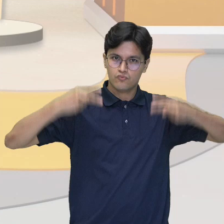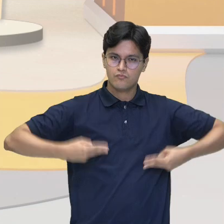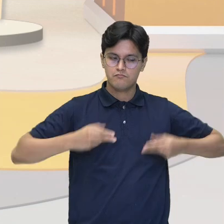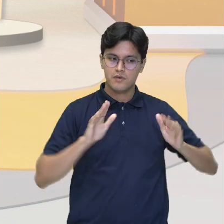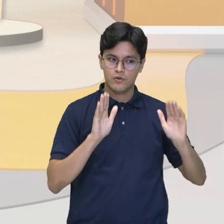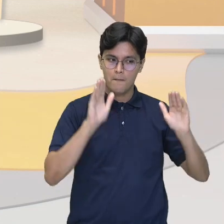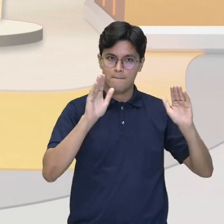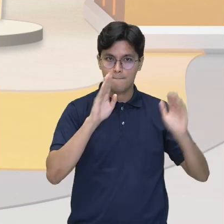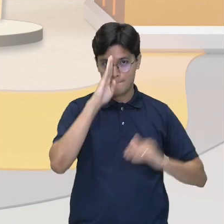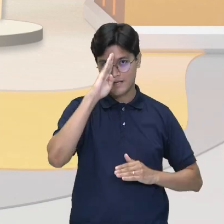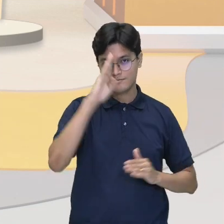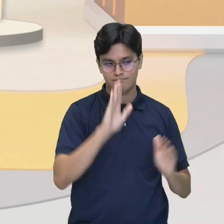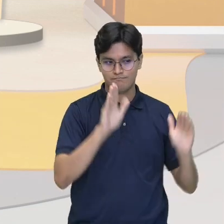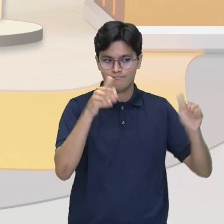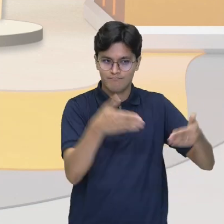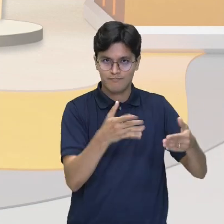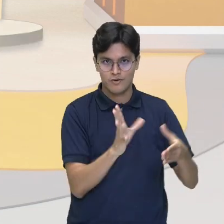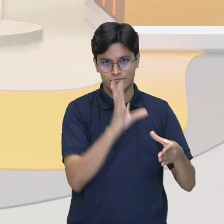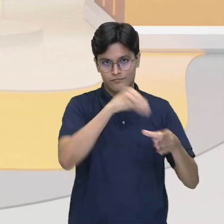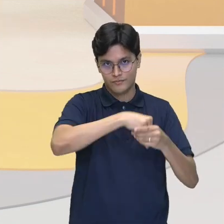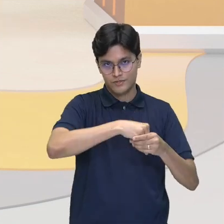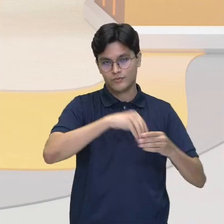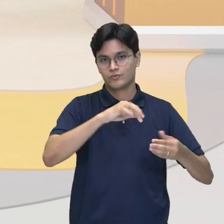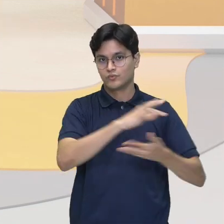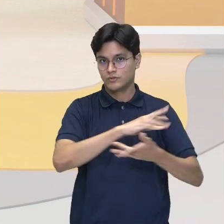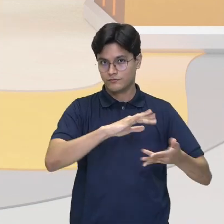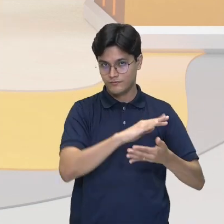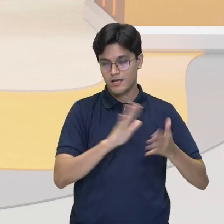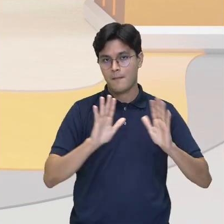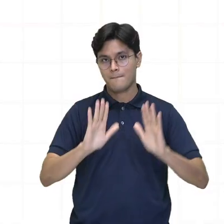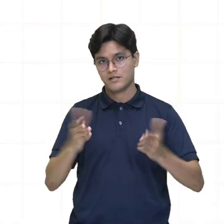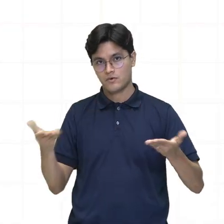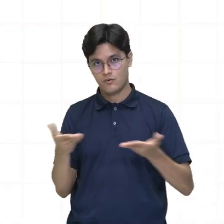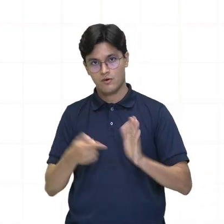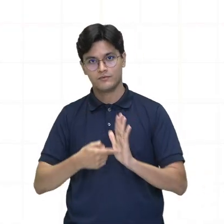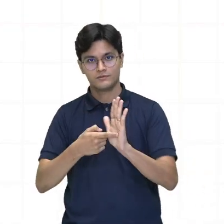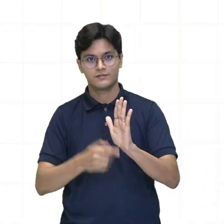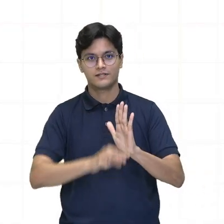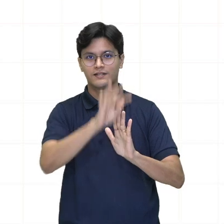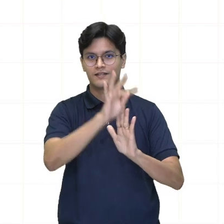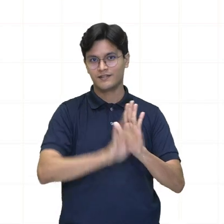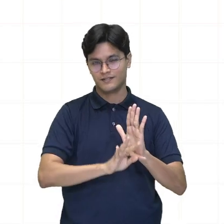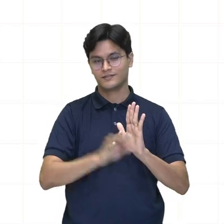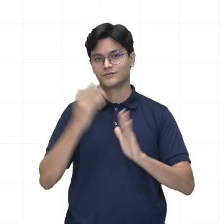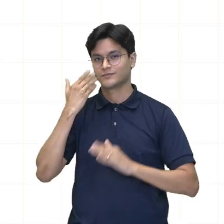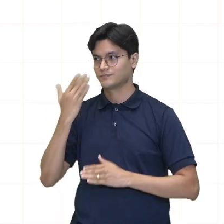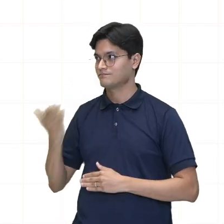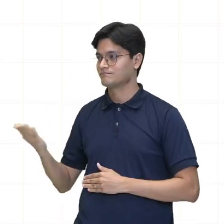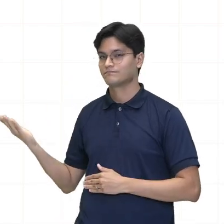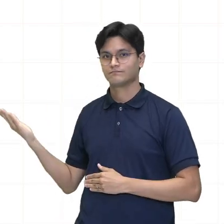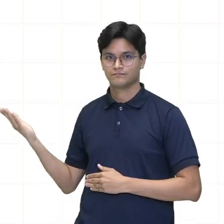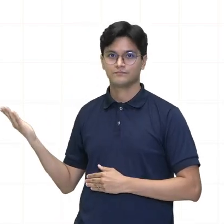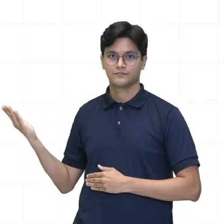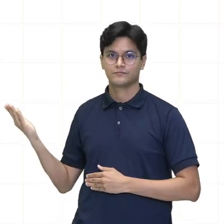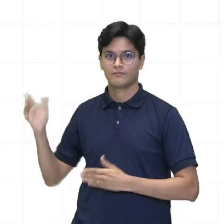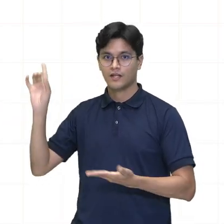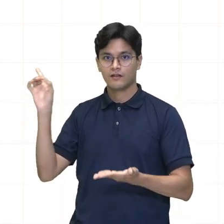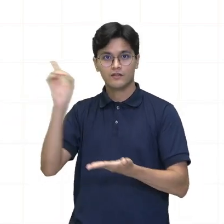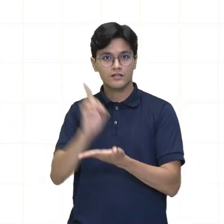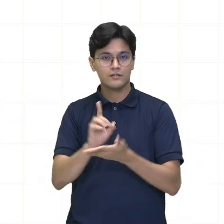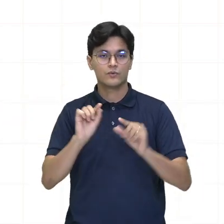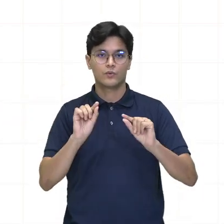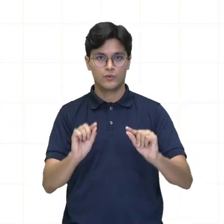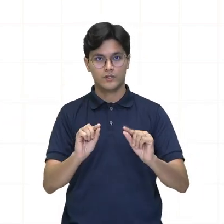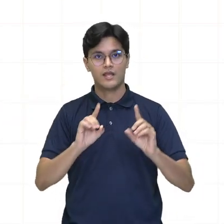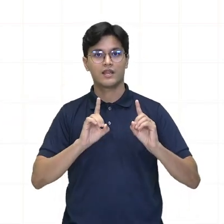para exemplificar melhor, nós trouxemos um texto para vocês acompanharem comigo. Teocentrismo, doutrina em que Deus é